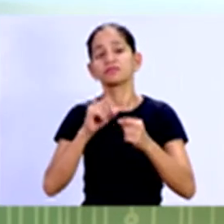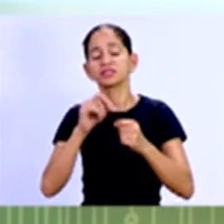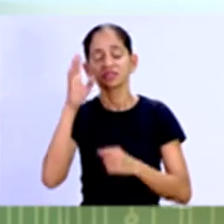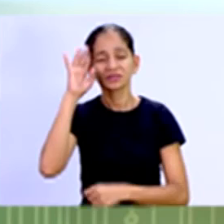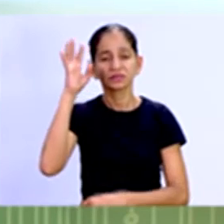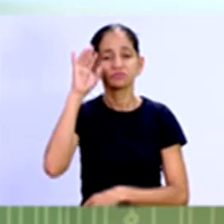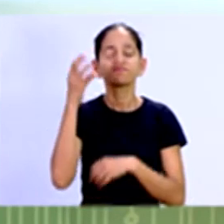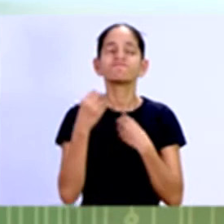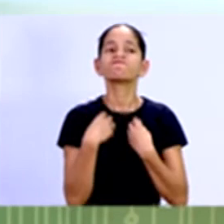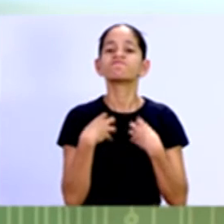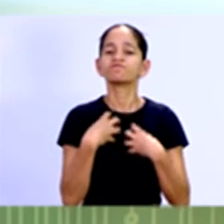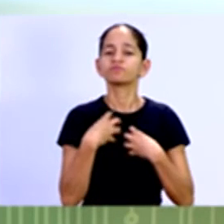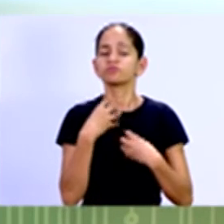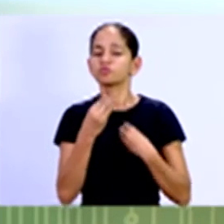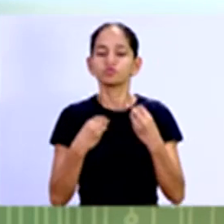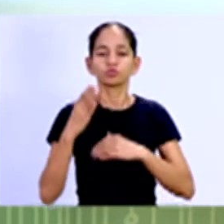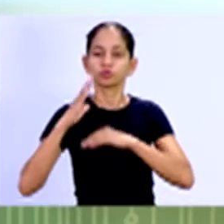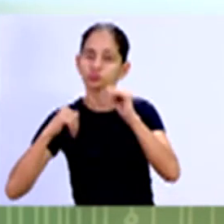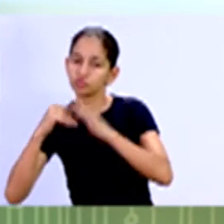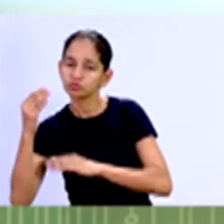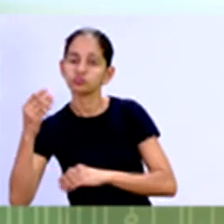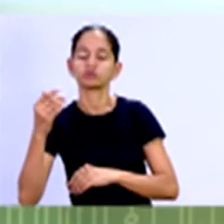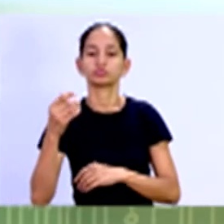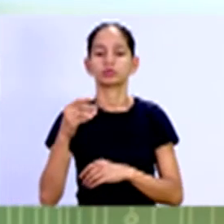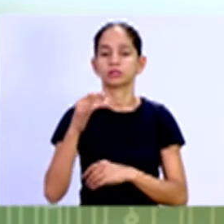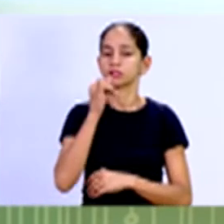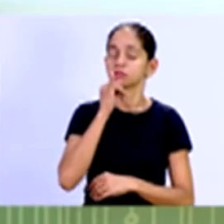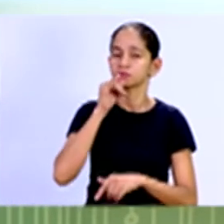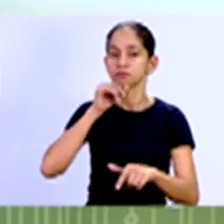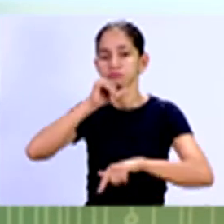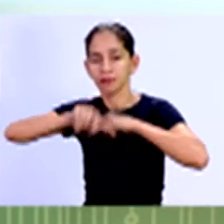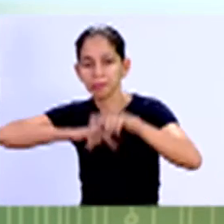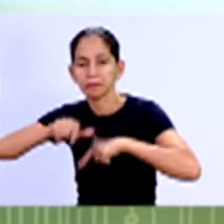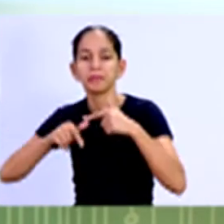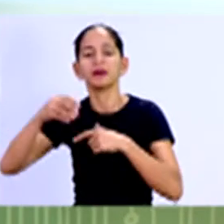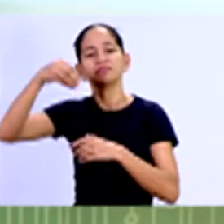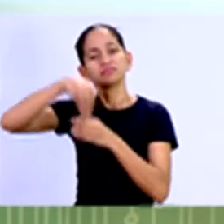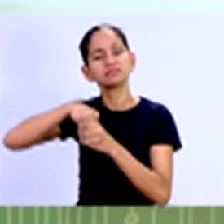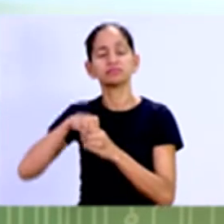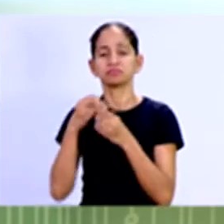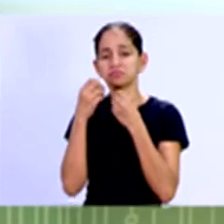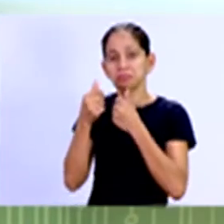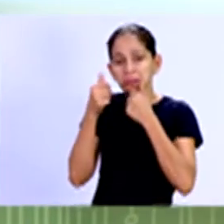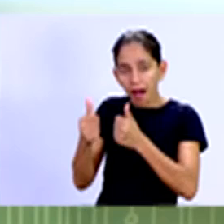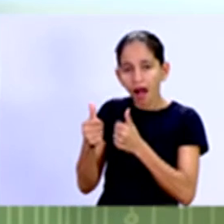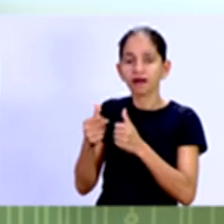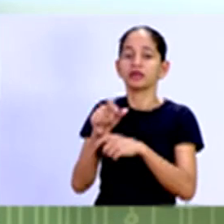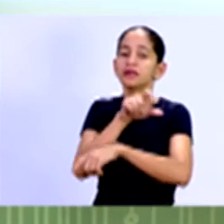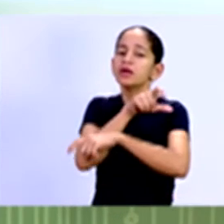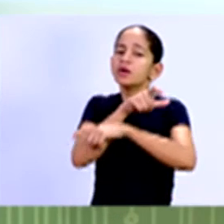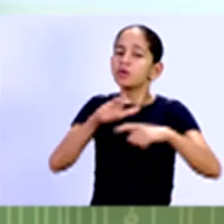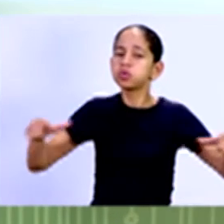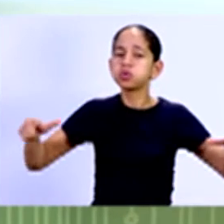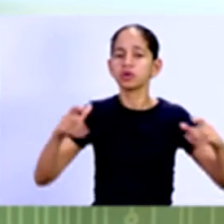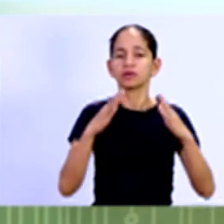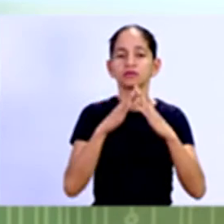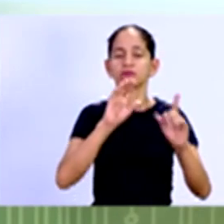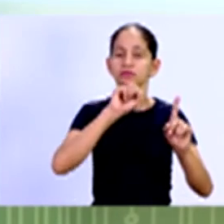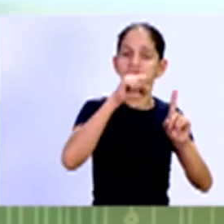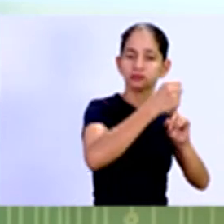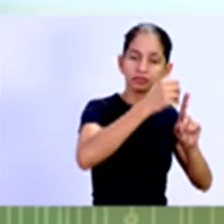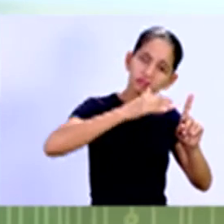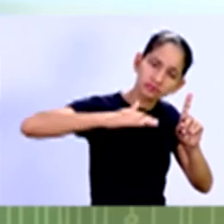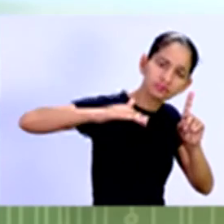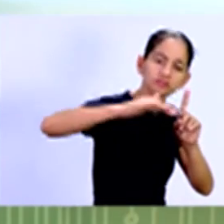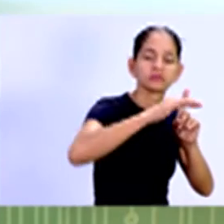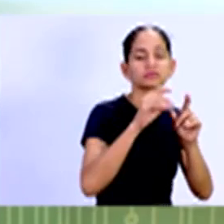sobre a sua prática, né, no âmbito do trabalho, mas também ampliar isso para o social, né? Porque